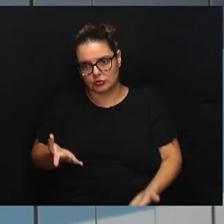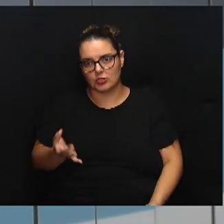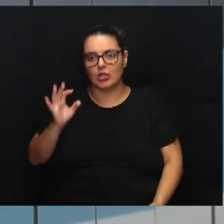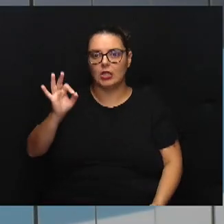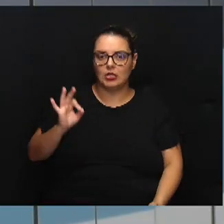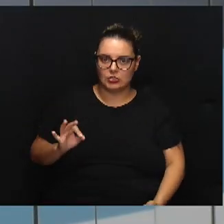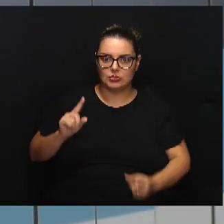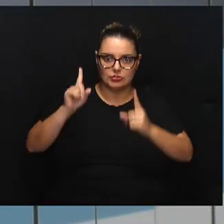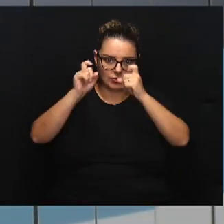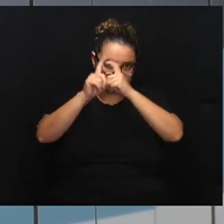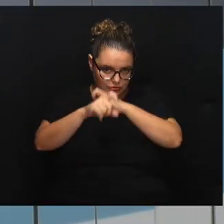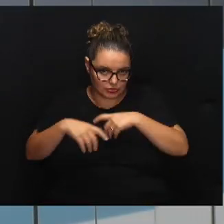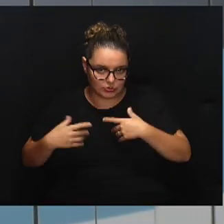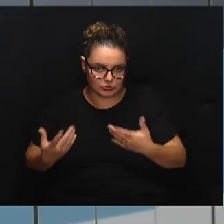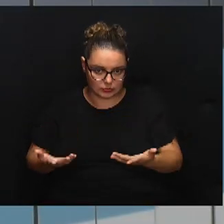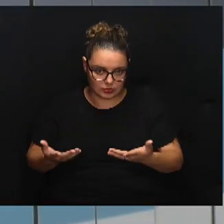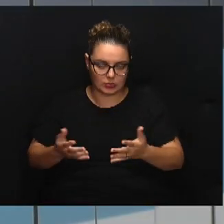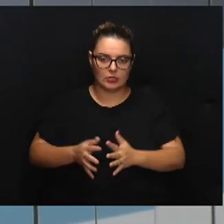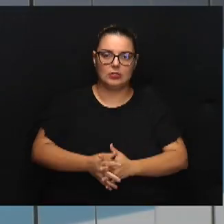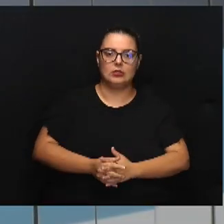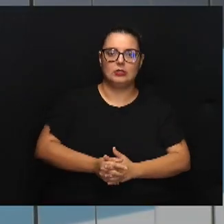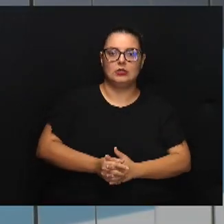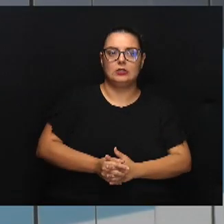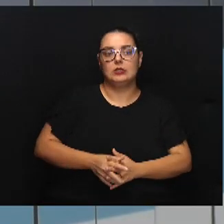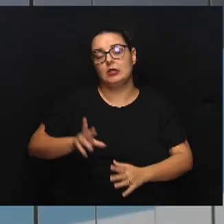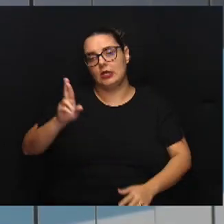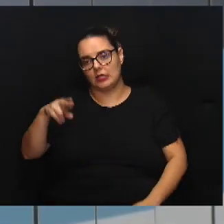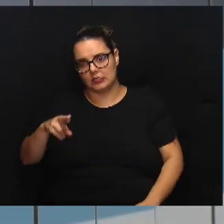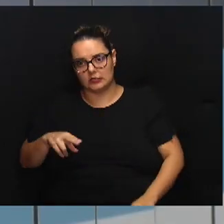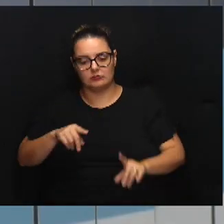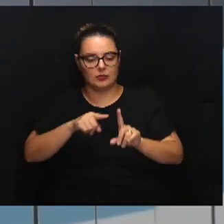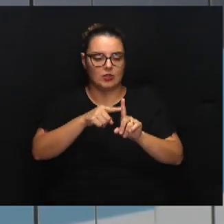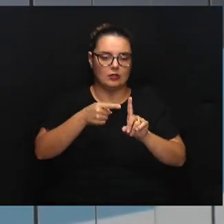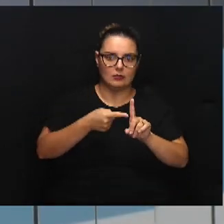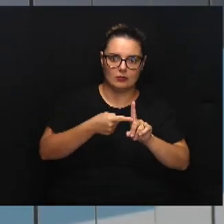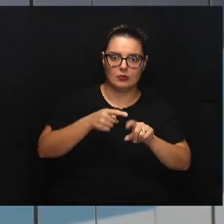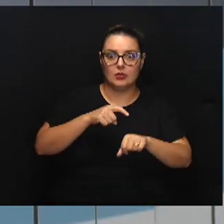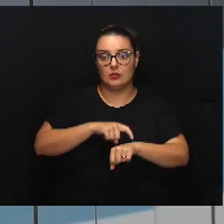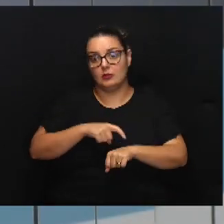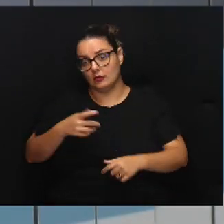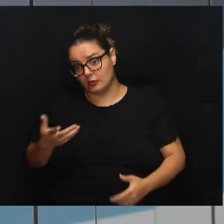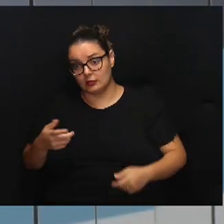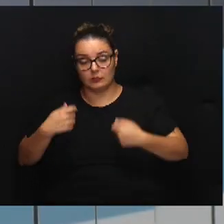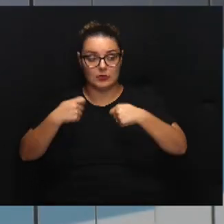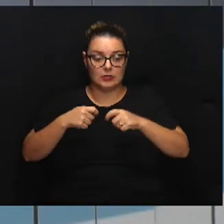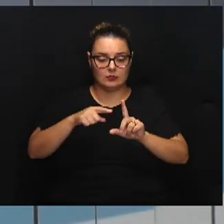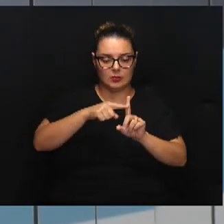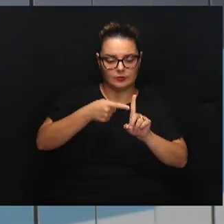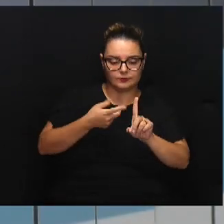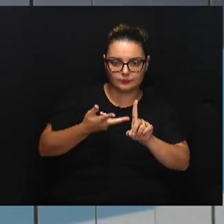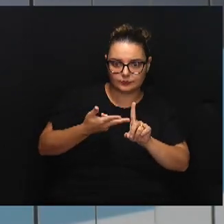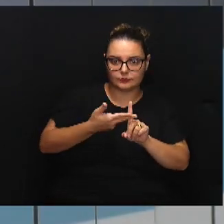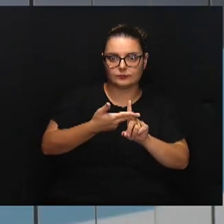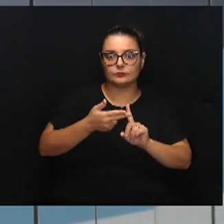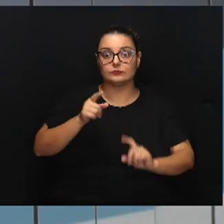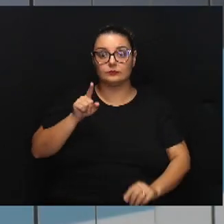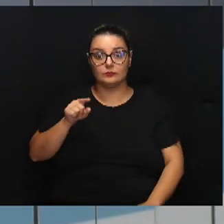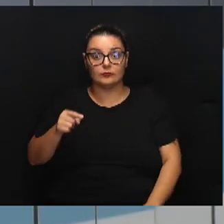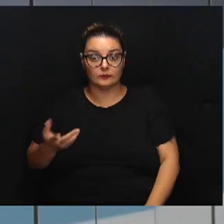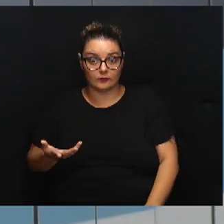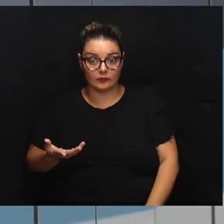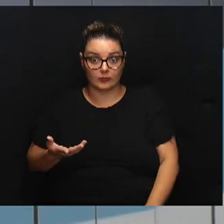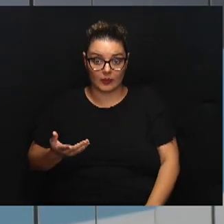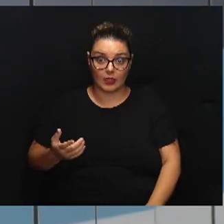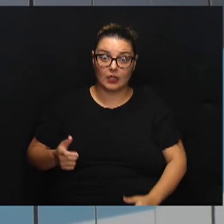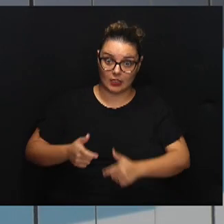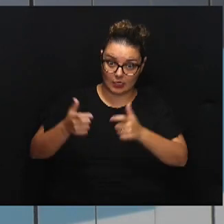ter complicações em decorrência da gestação e necessitar de uma cesariana é alta,